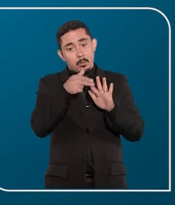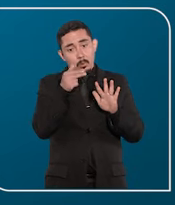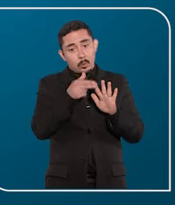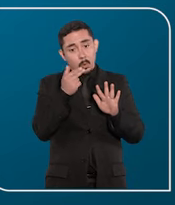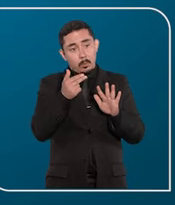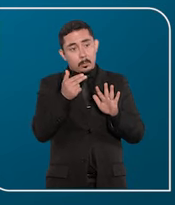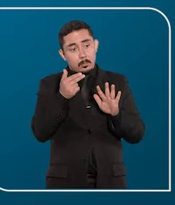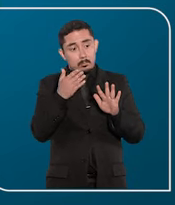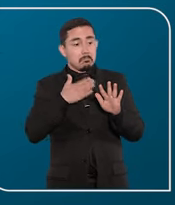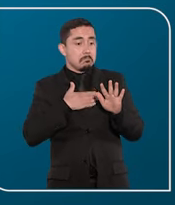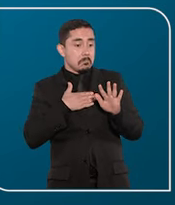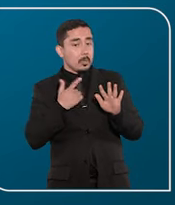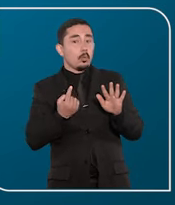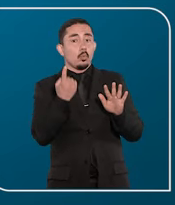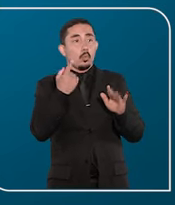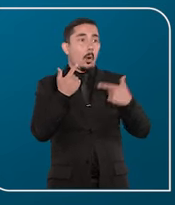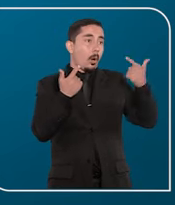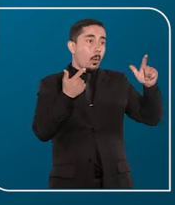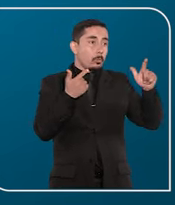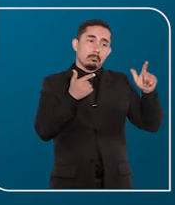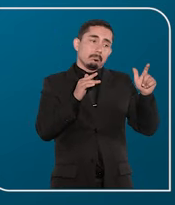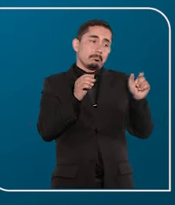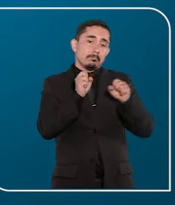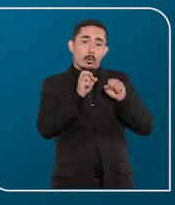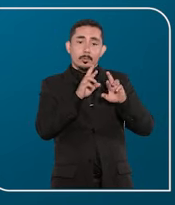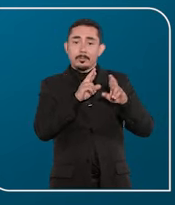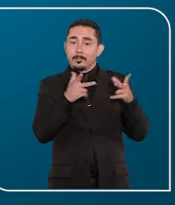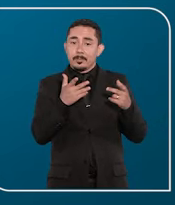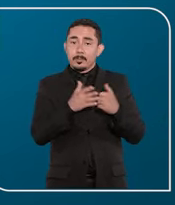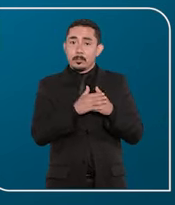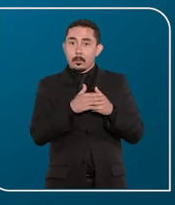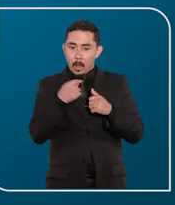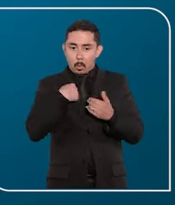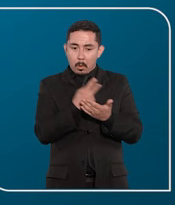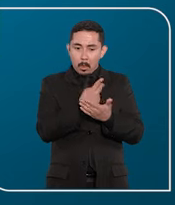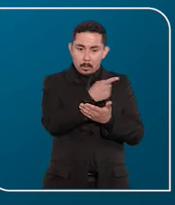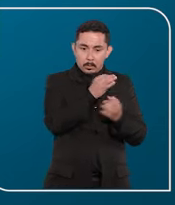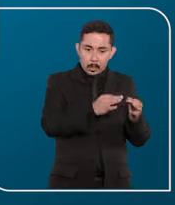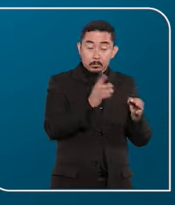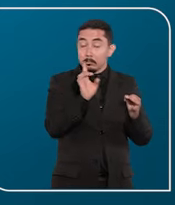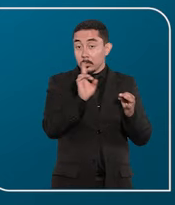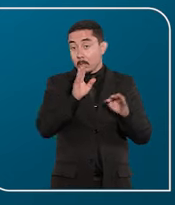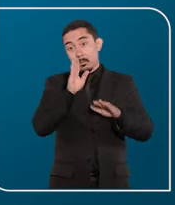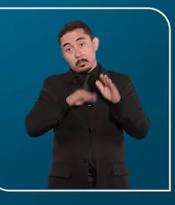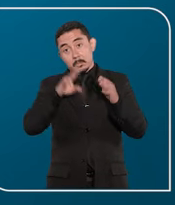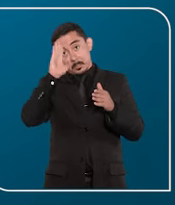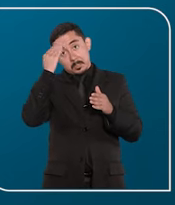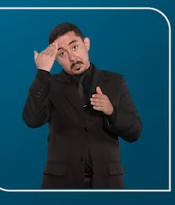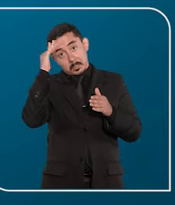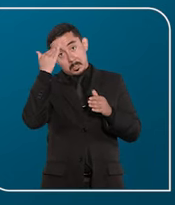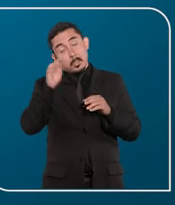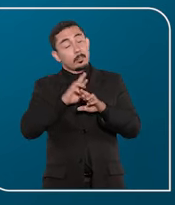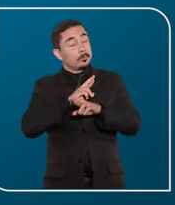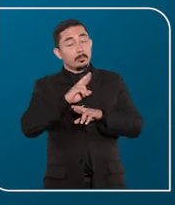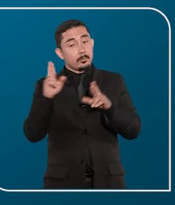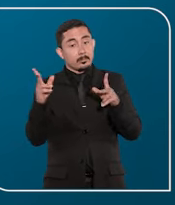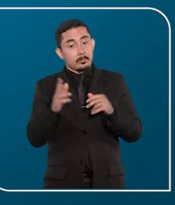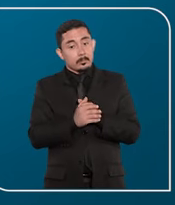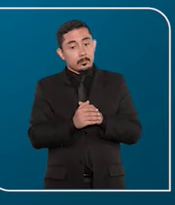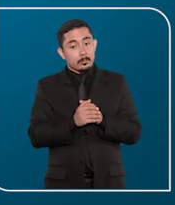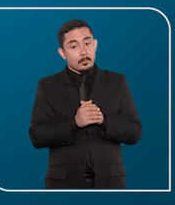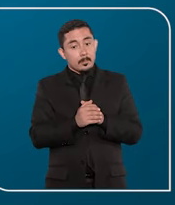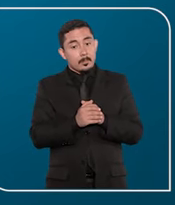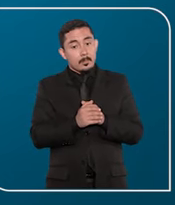é outra. Não quer dizer que ele esteja errado e eu certo. Nós estamos entendendo e compreendendo a lei de formas